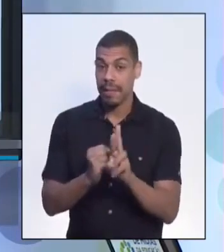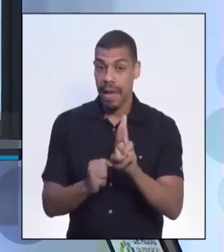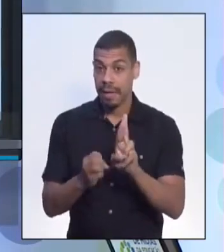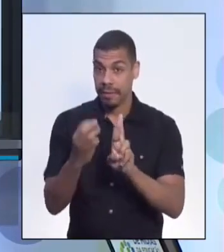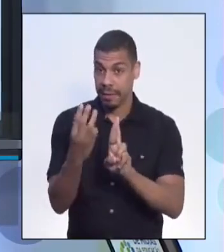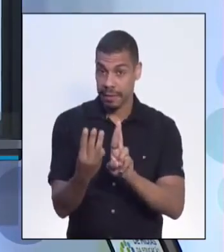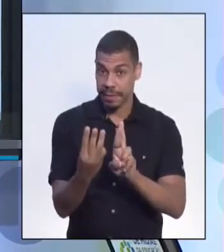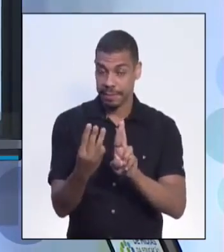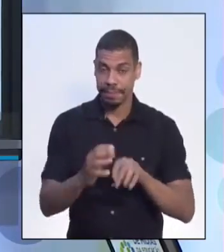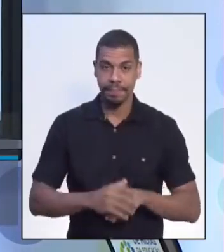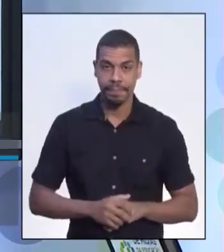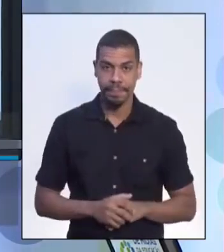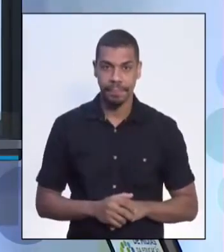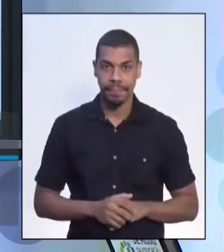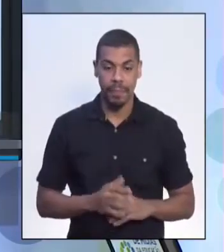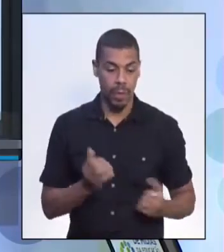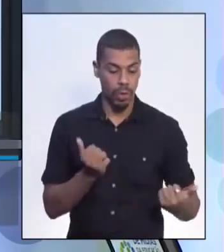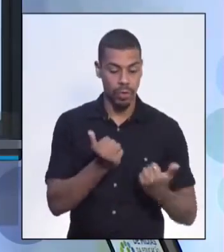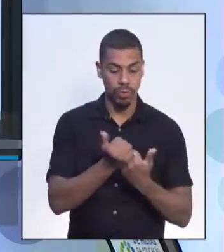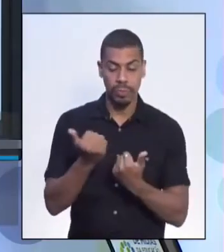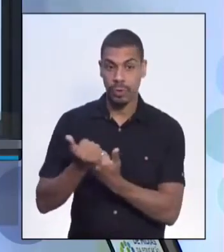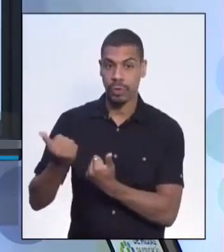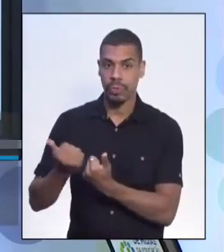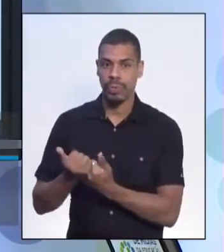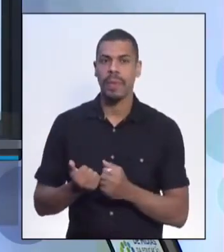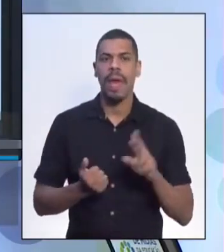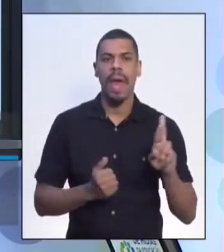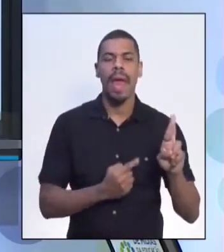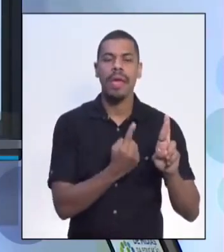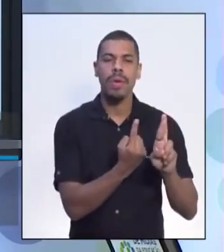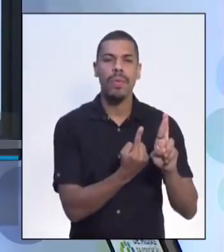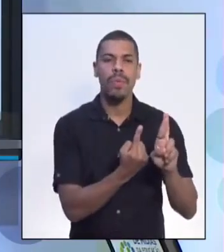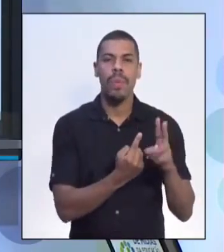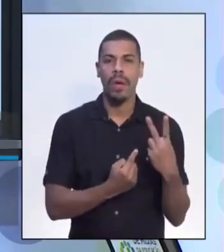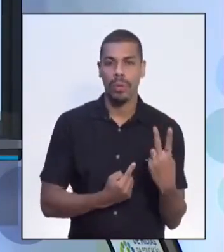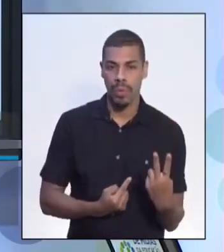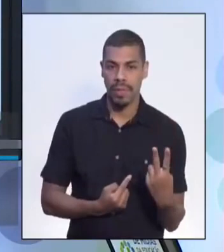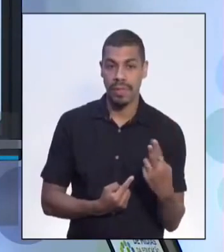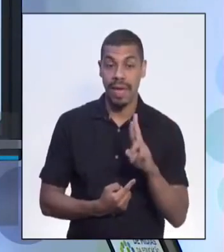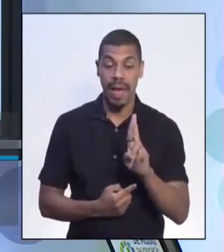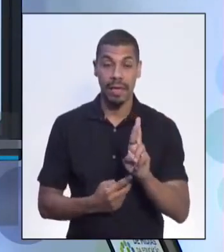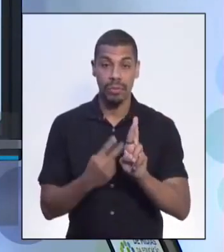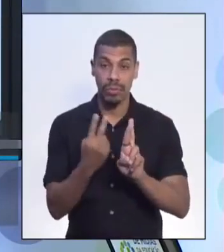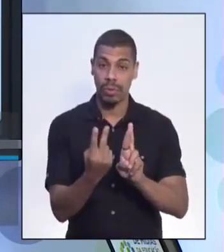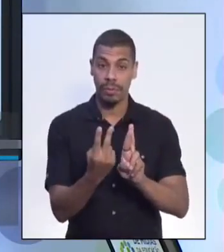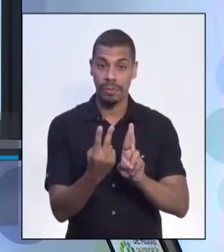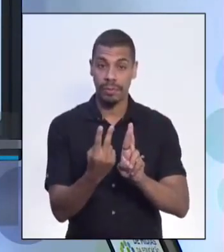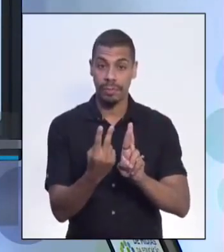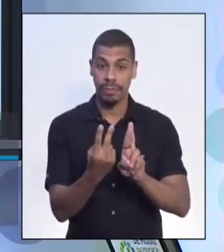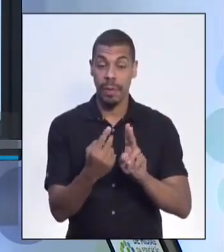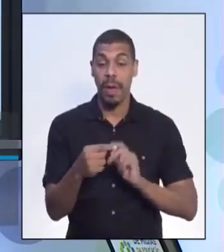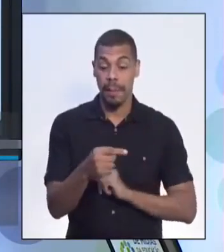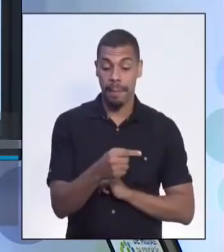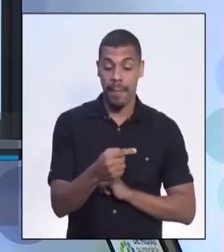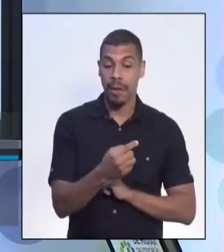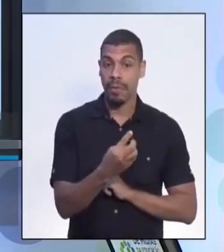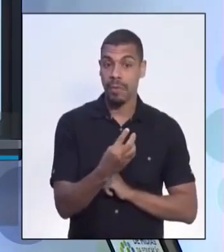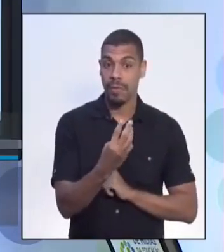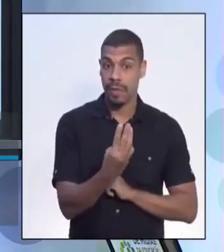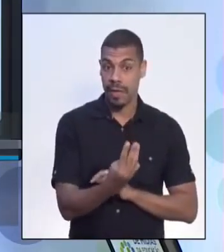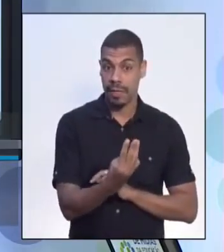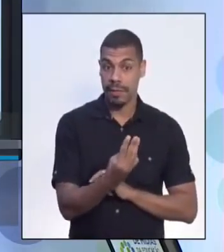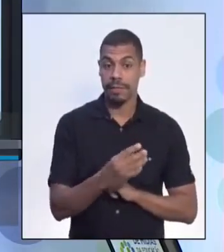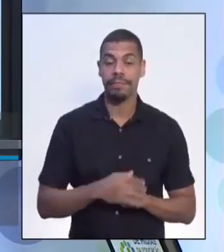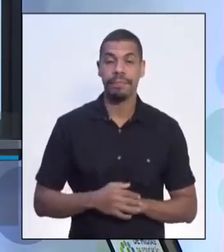R3. Muito bem. Vamos substituir? R1 é 2, mais R2 é negativo, dentro